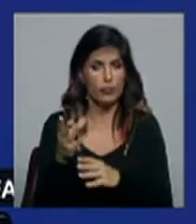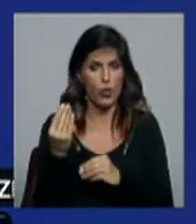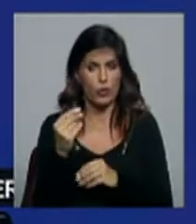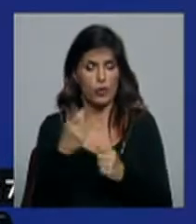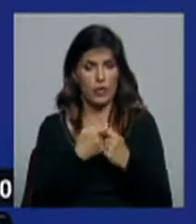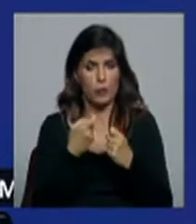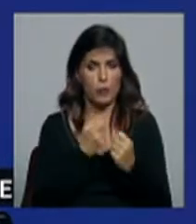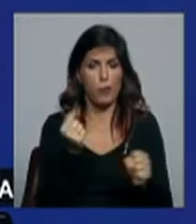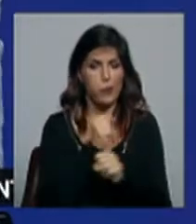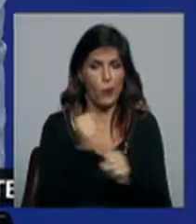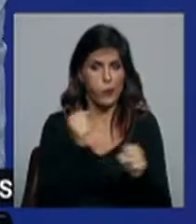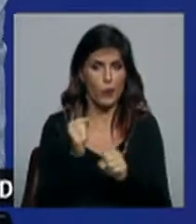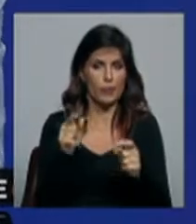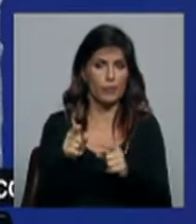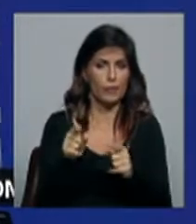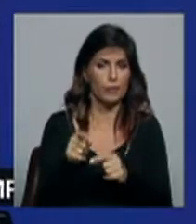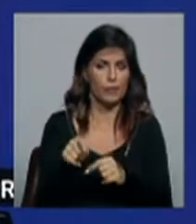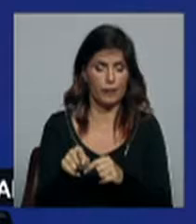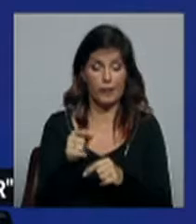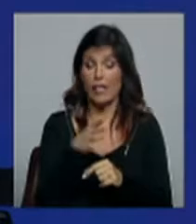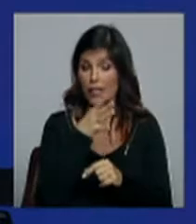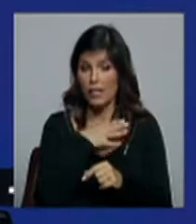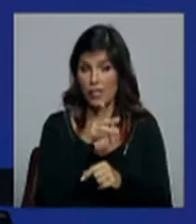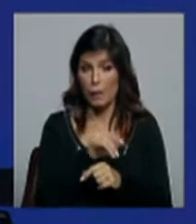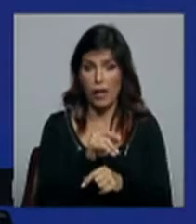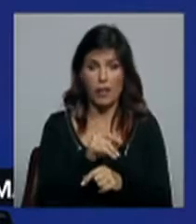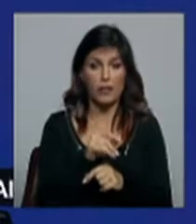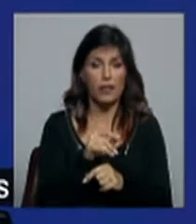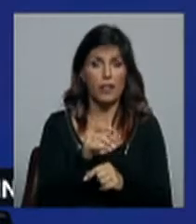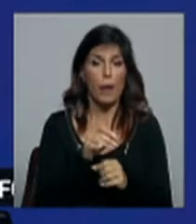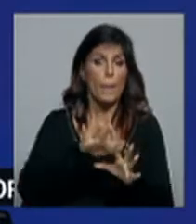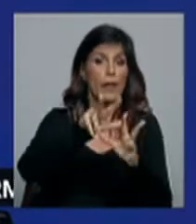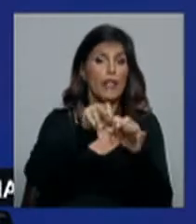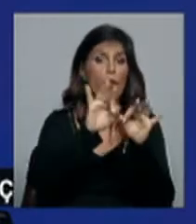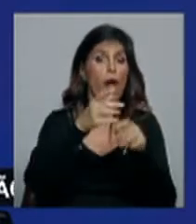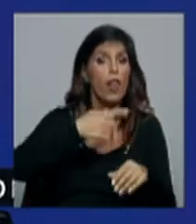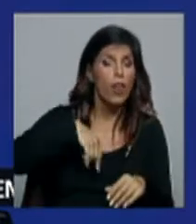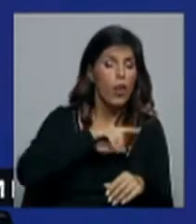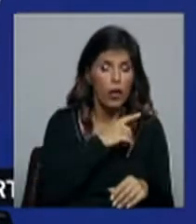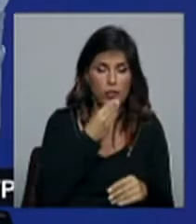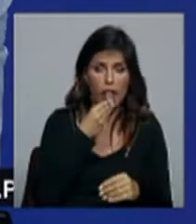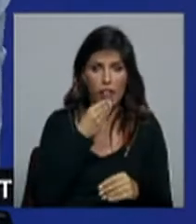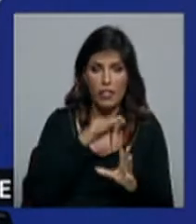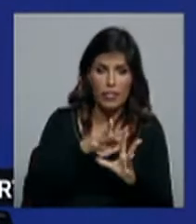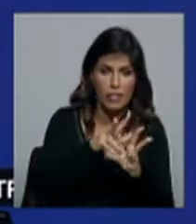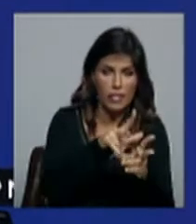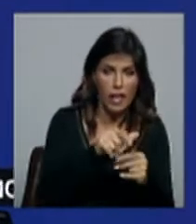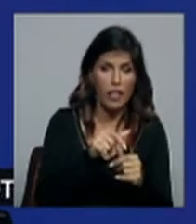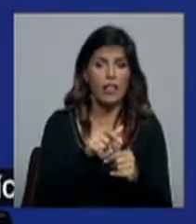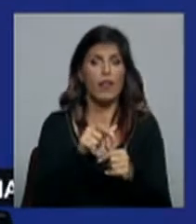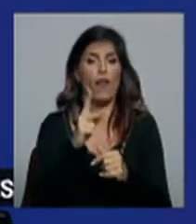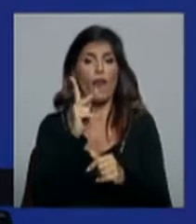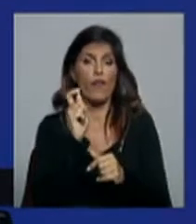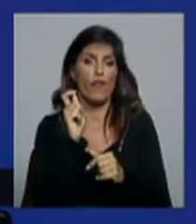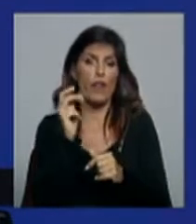de explosões energéticas. De certa forma, diz-nos que, olha, planetas como a nossa Terra, como Vênus, por exemplo,